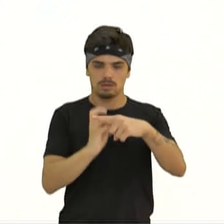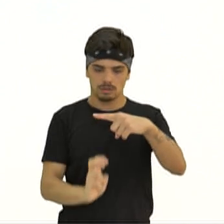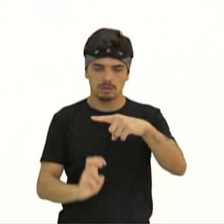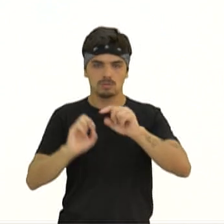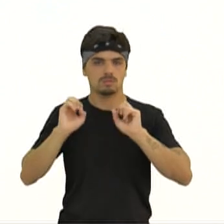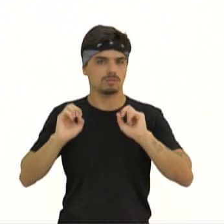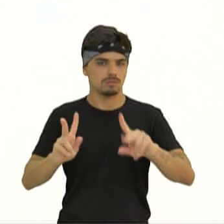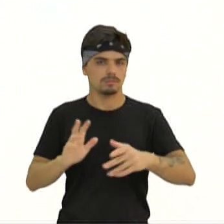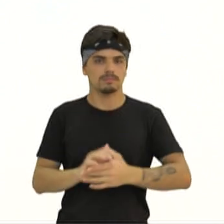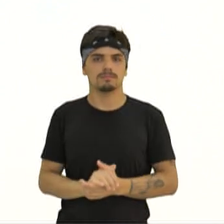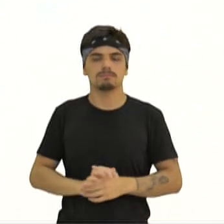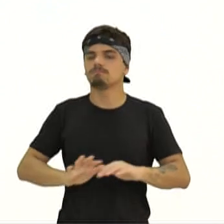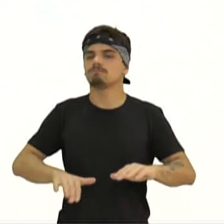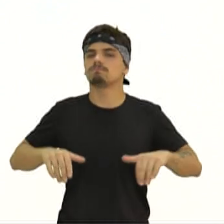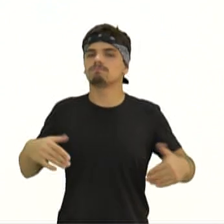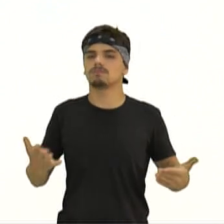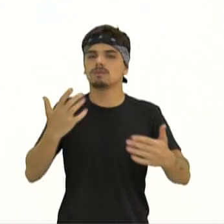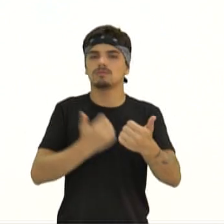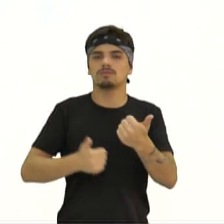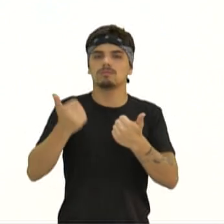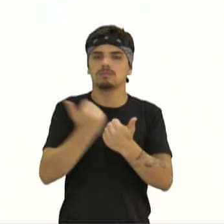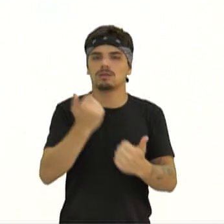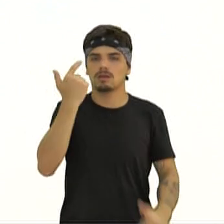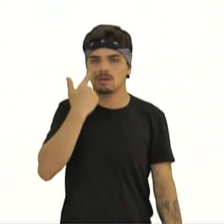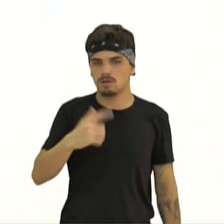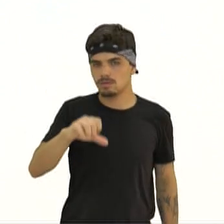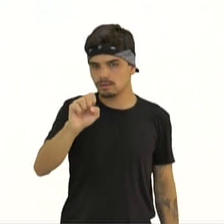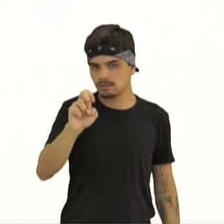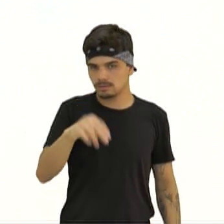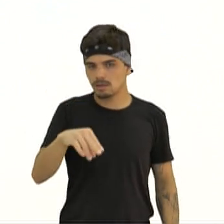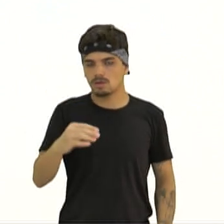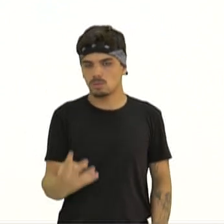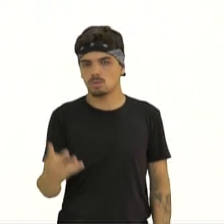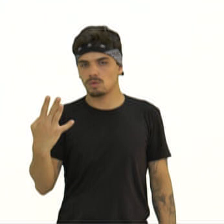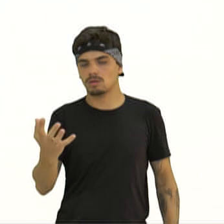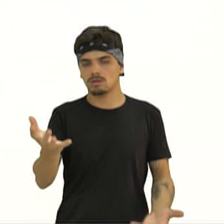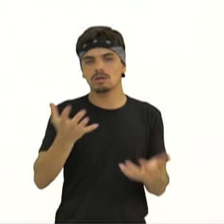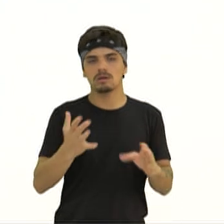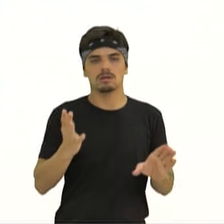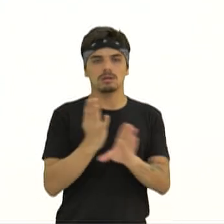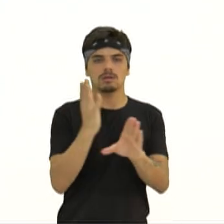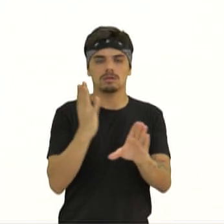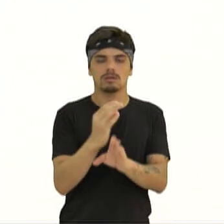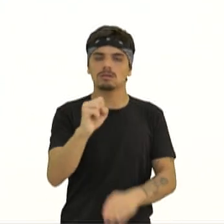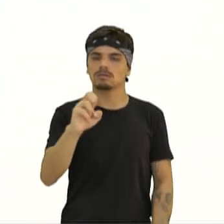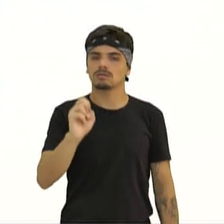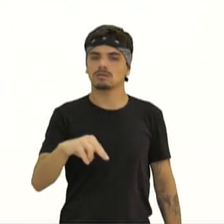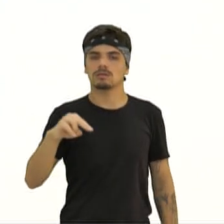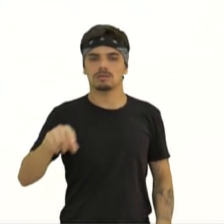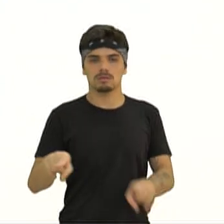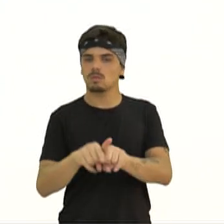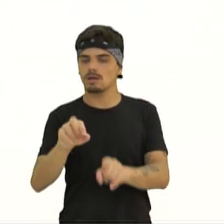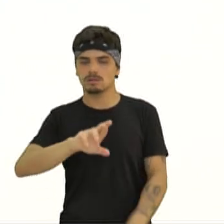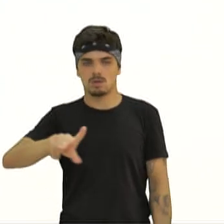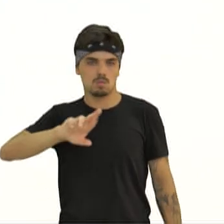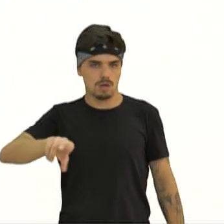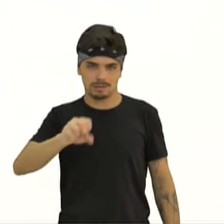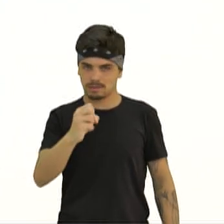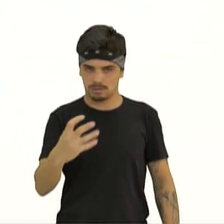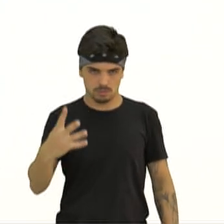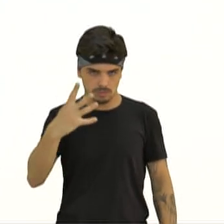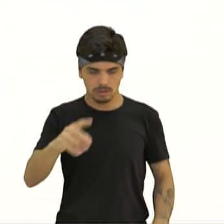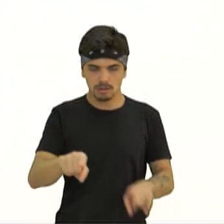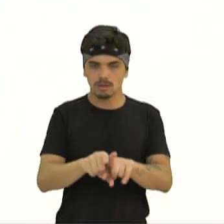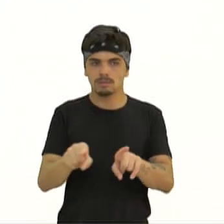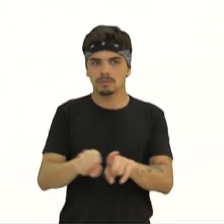isso, certo? Então, vou lá, substituo, seno ao quadrado de x, eu quero encontrar seno, não seno ao quadrado.